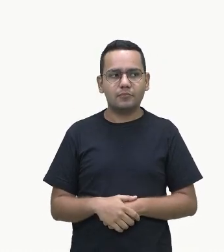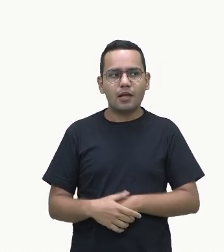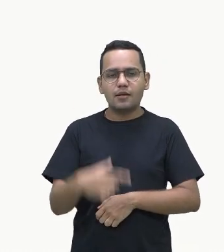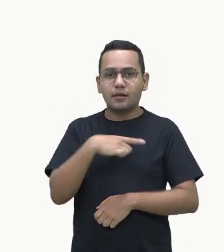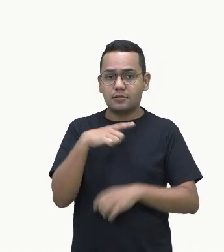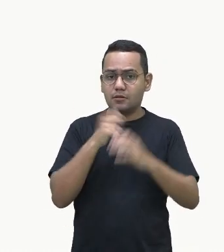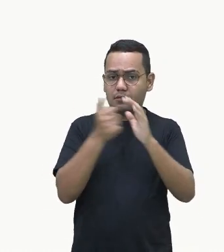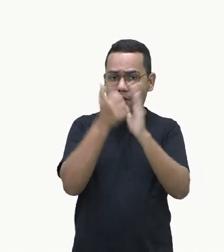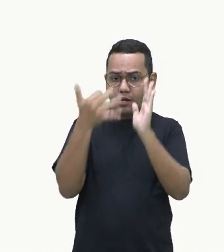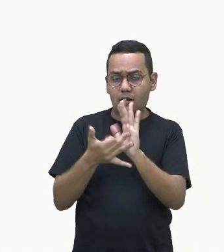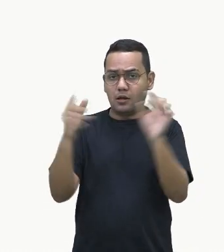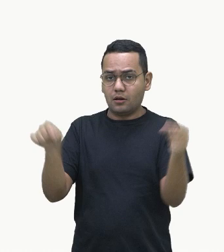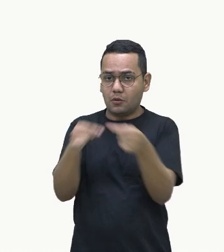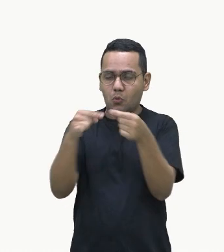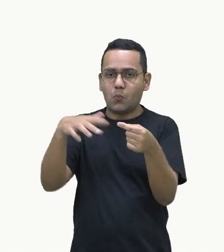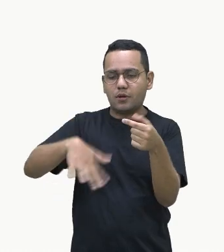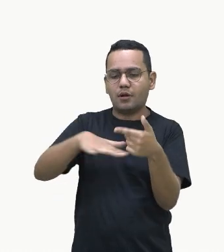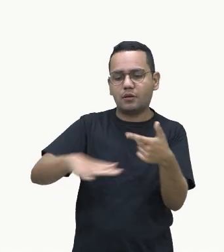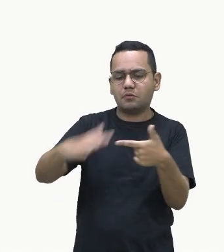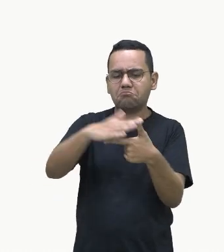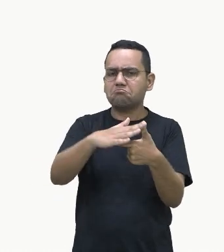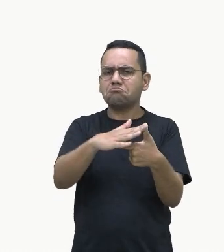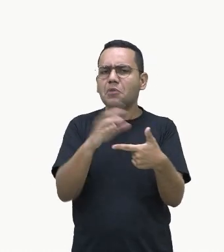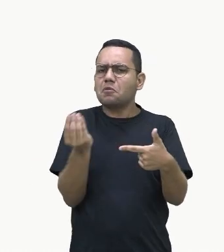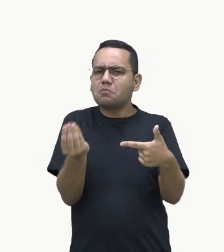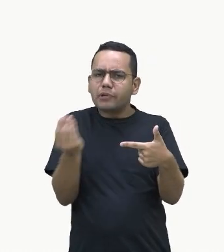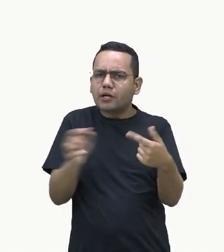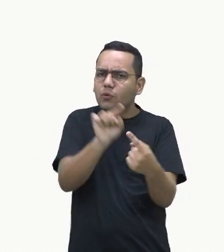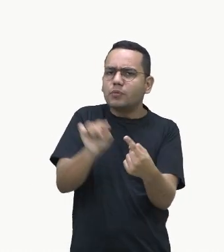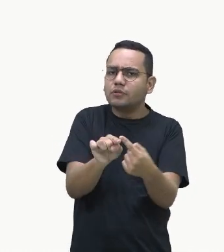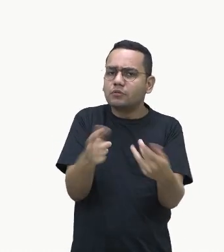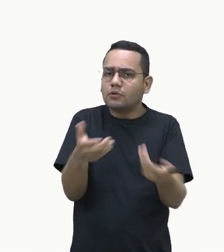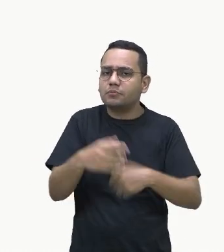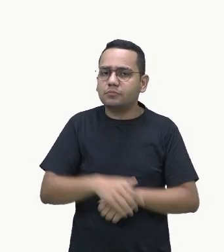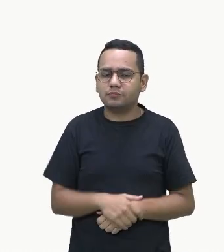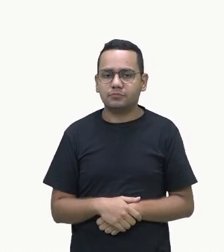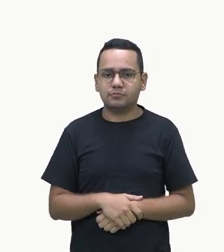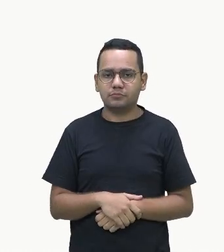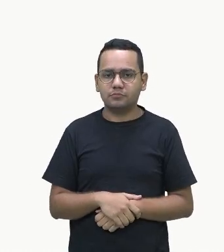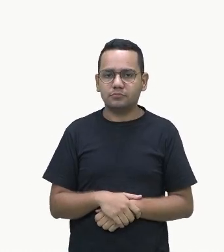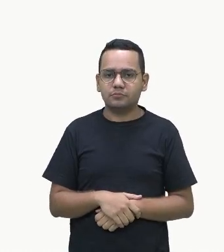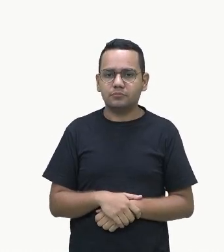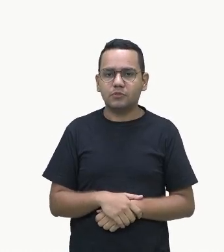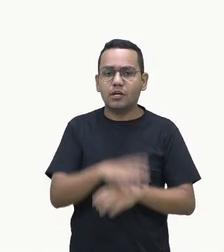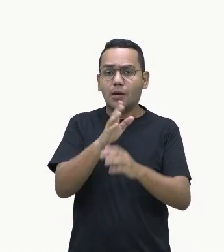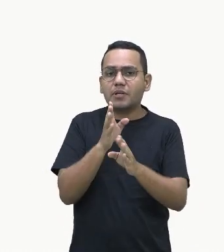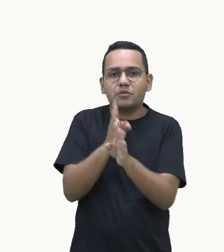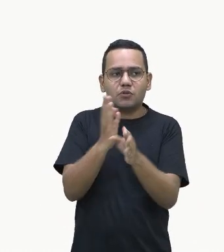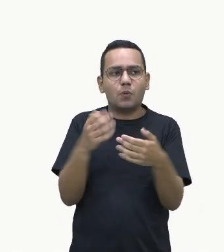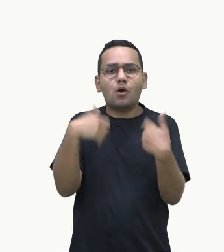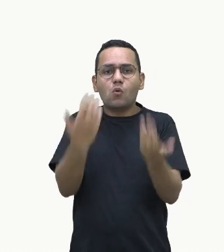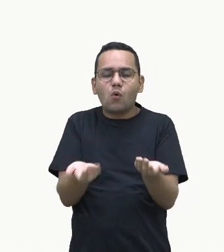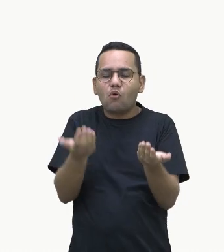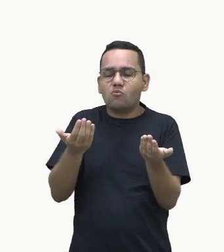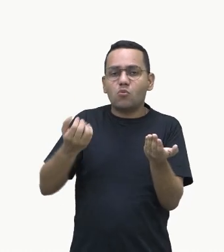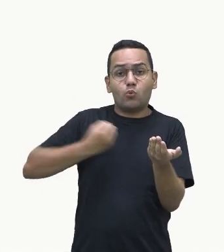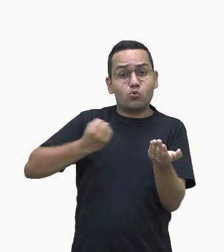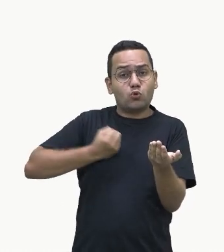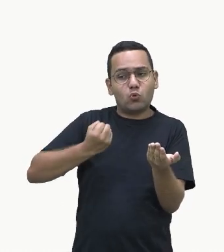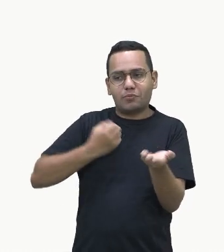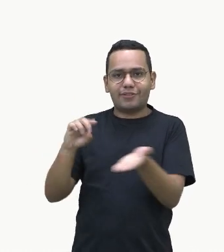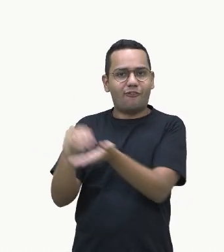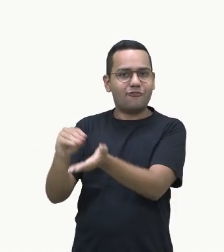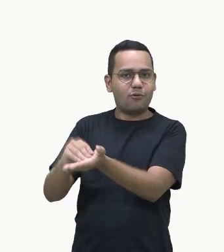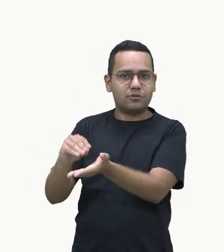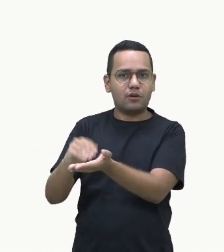elementos do triângulo. E para que elas servem? Elas servem ali para estar descobrindo valores desconhecidos. As relações